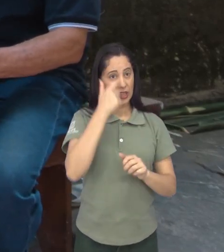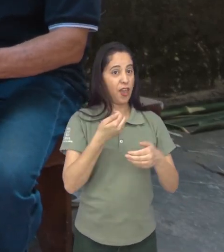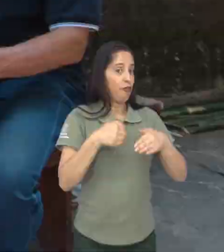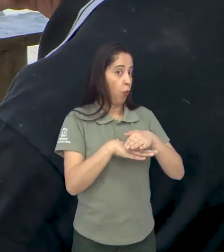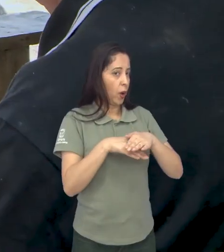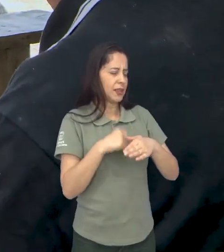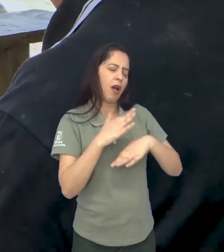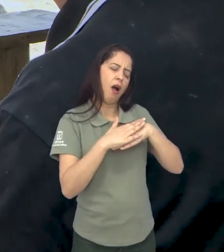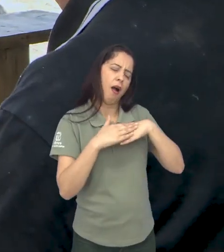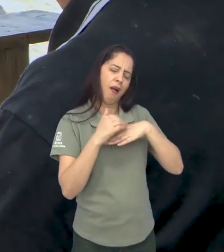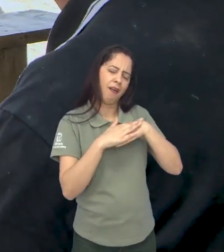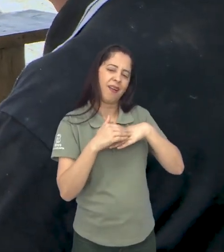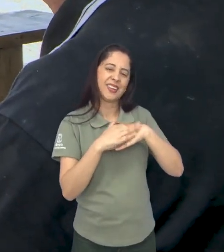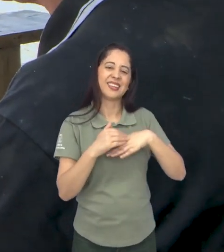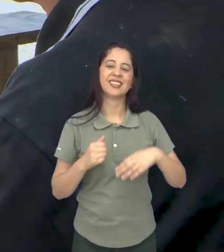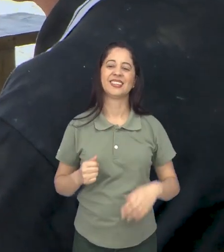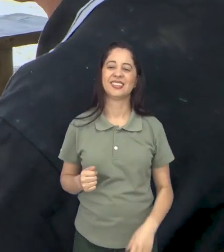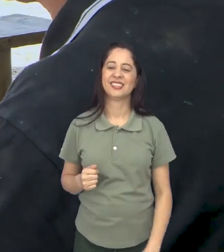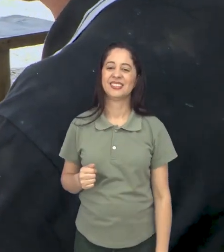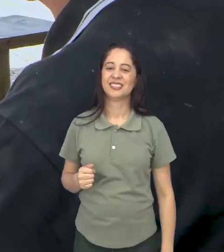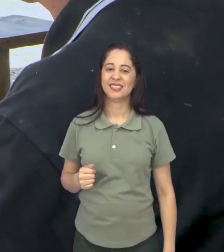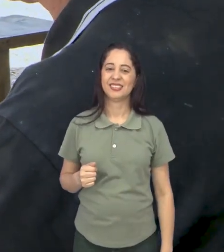que eu vou guardar com muito carinho, viu, seu Jairo?